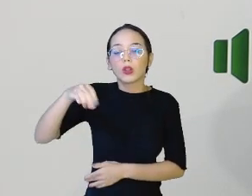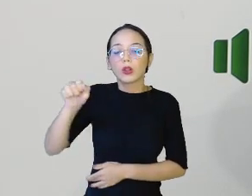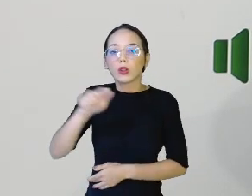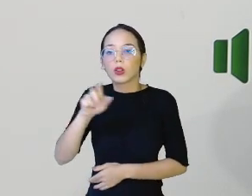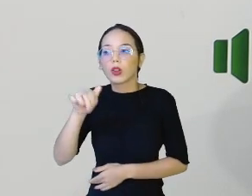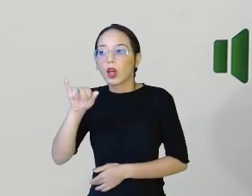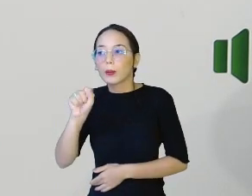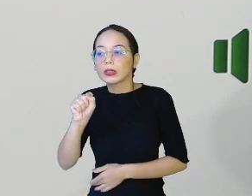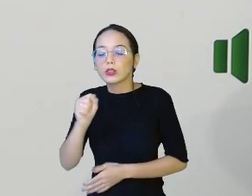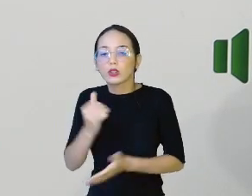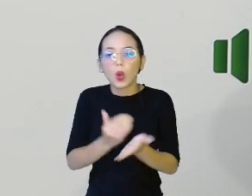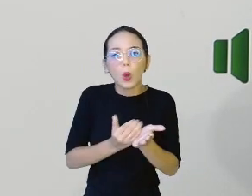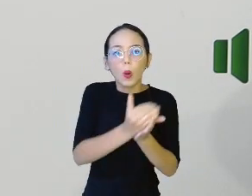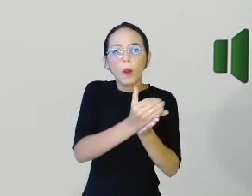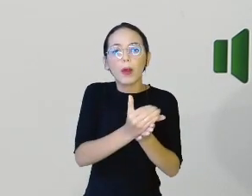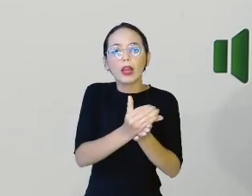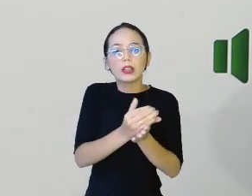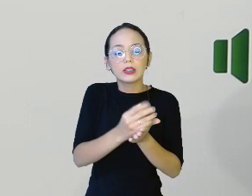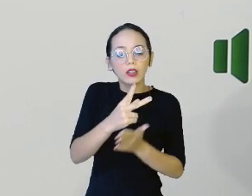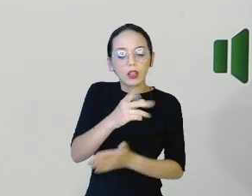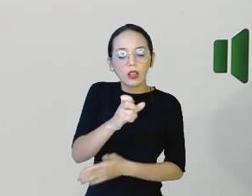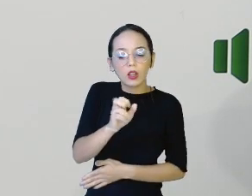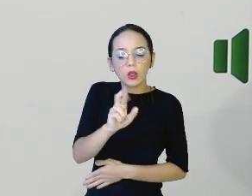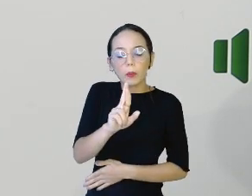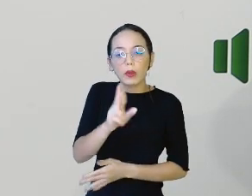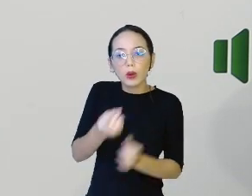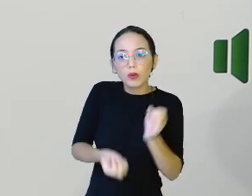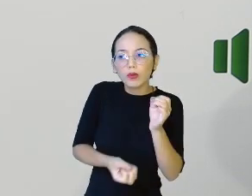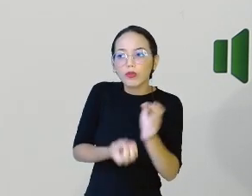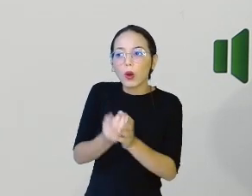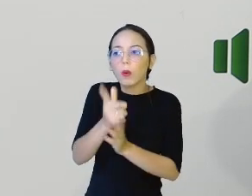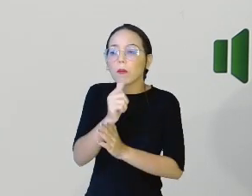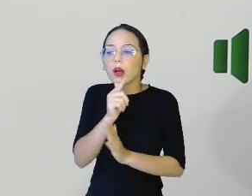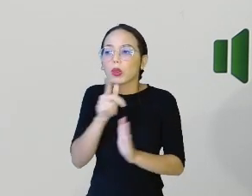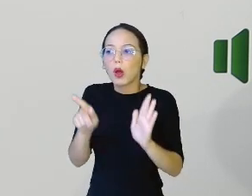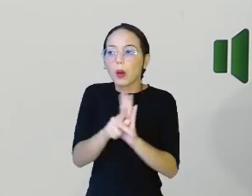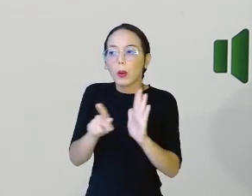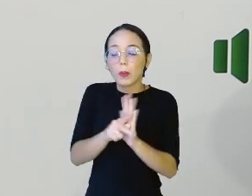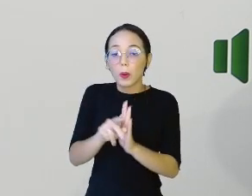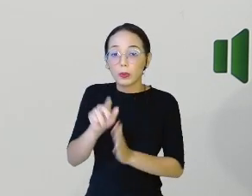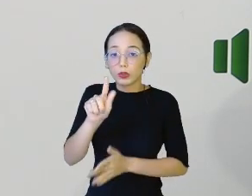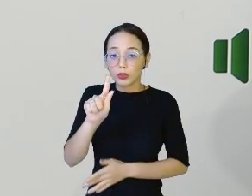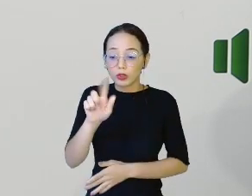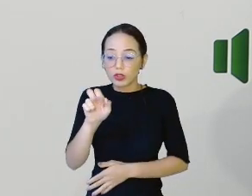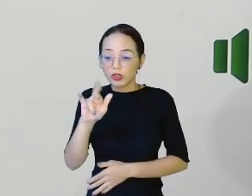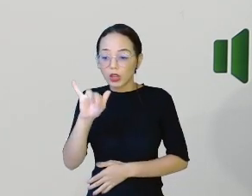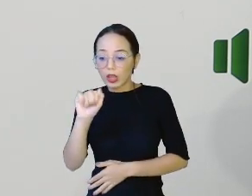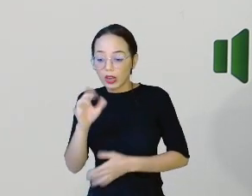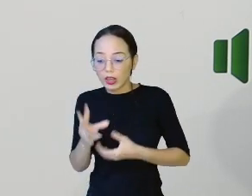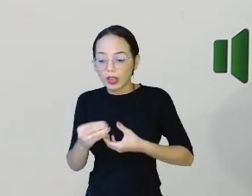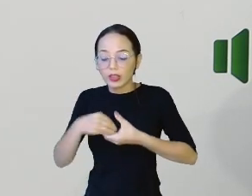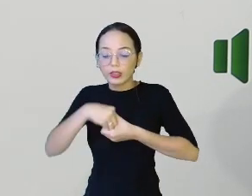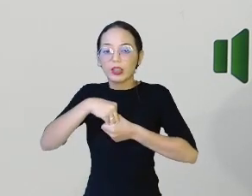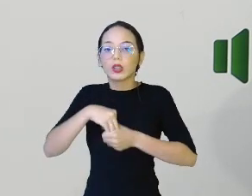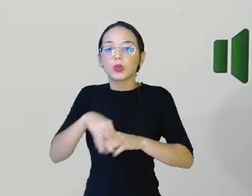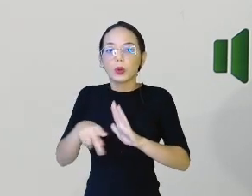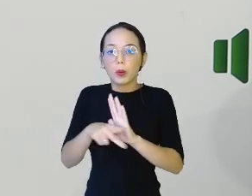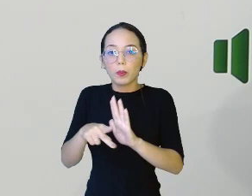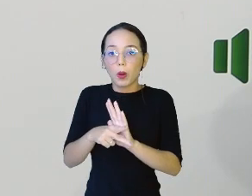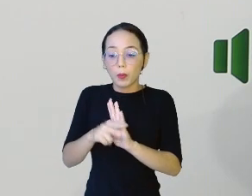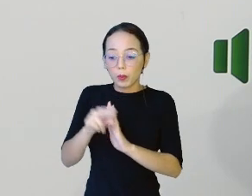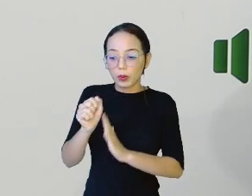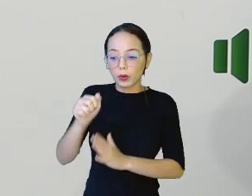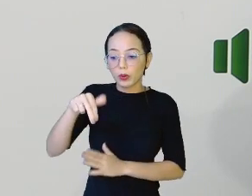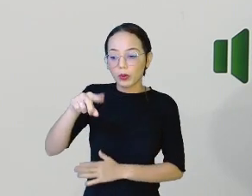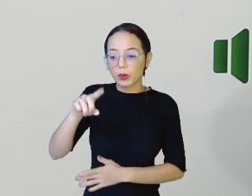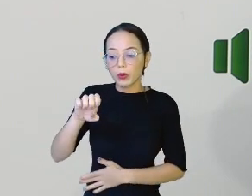no Peru, onde é formado pelas águas das geleiras presentes nas cordilheiras dos